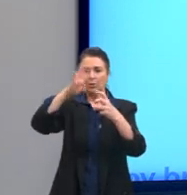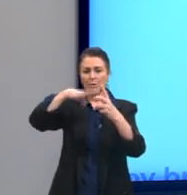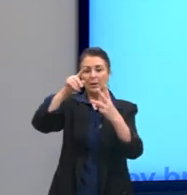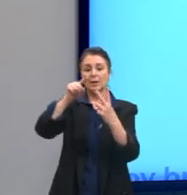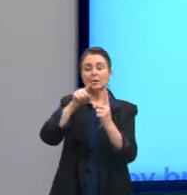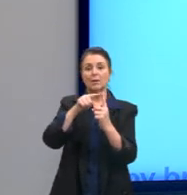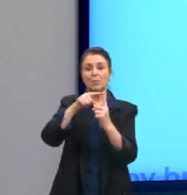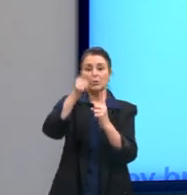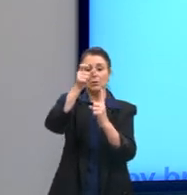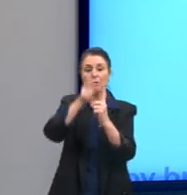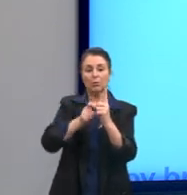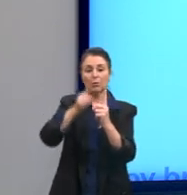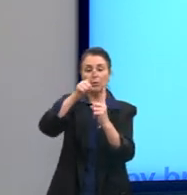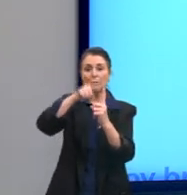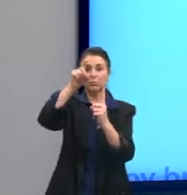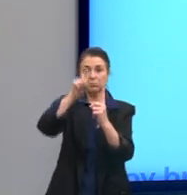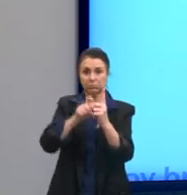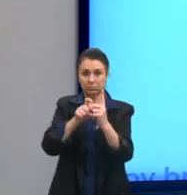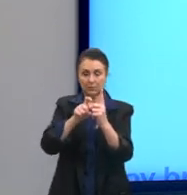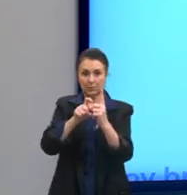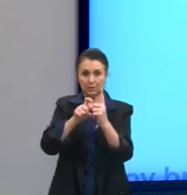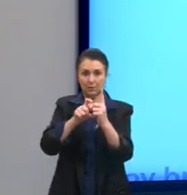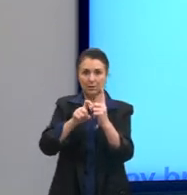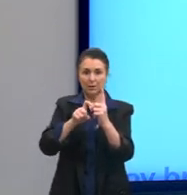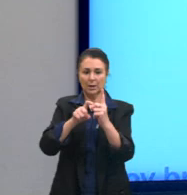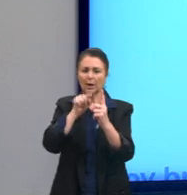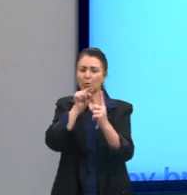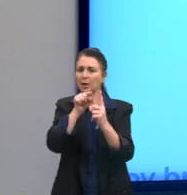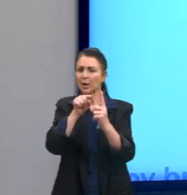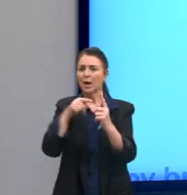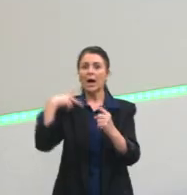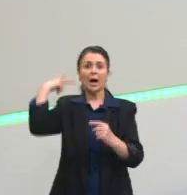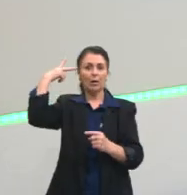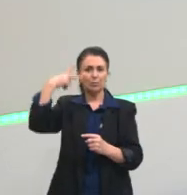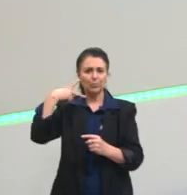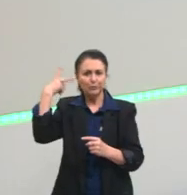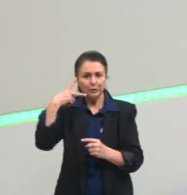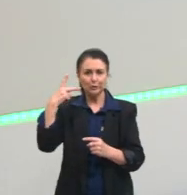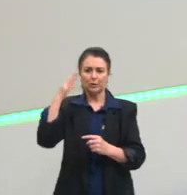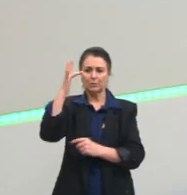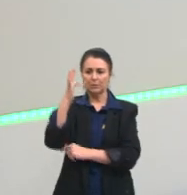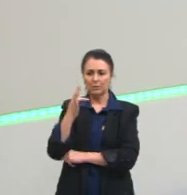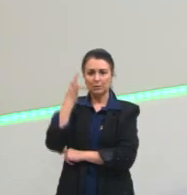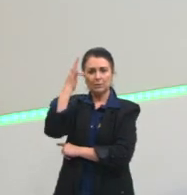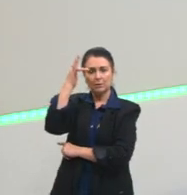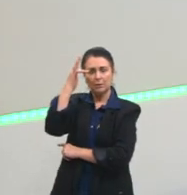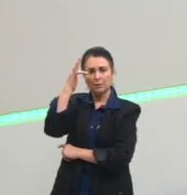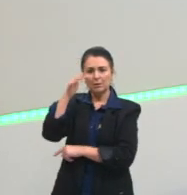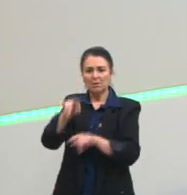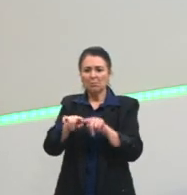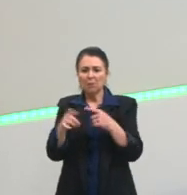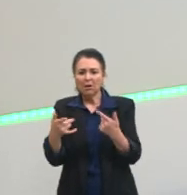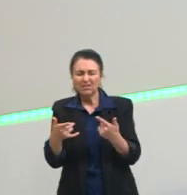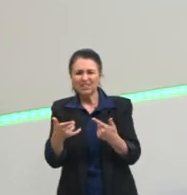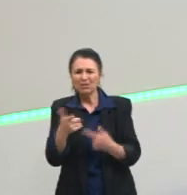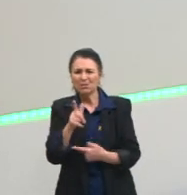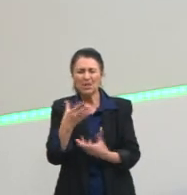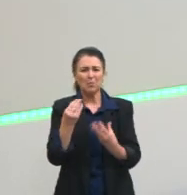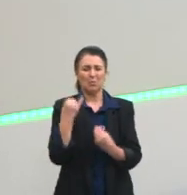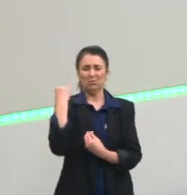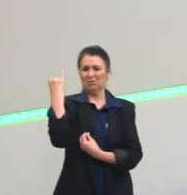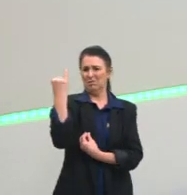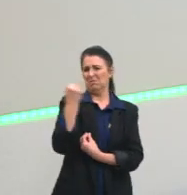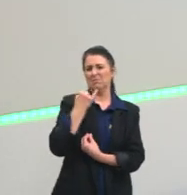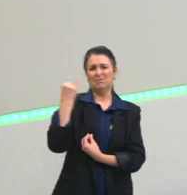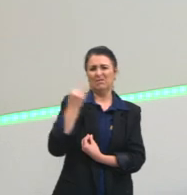metafísico né o estágio da política da Filosofia mas que também não levava nada o há poucas